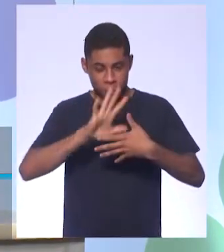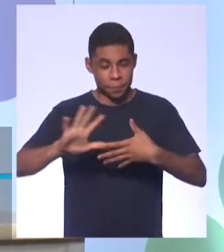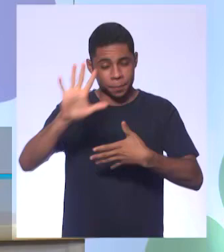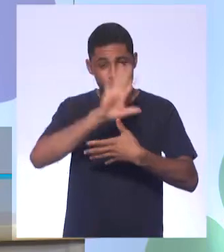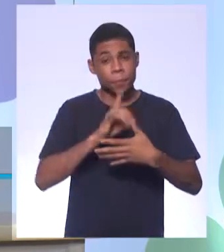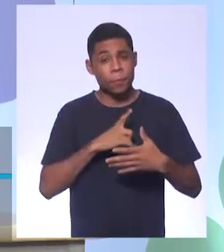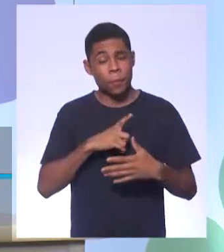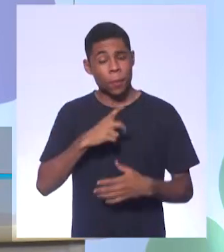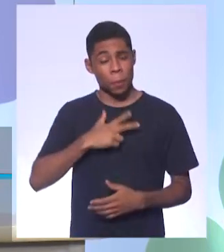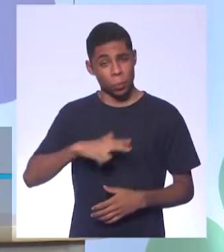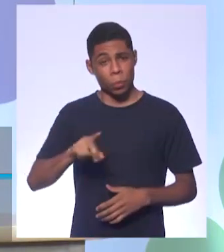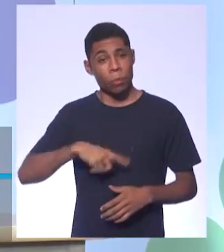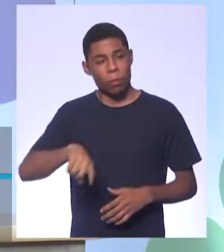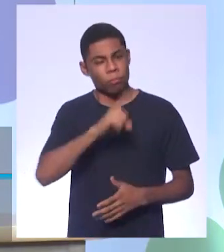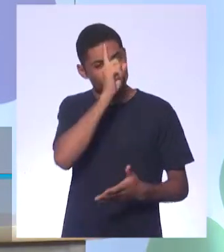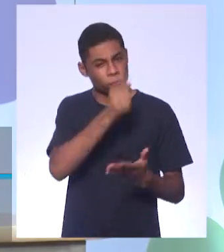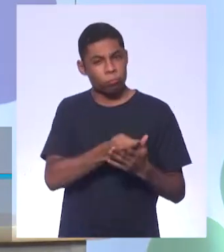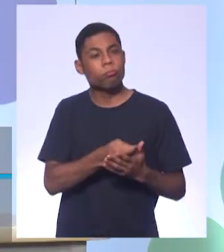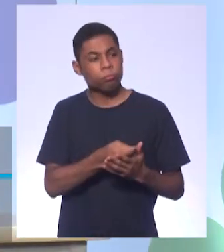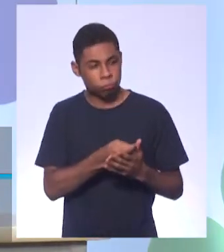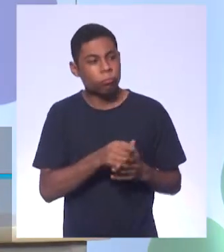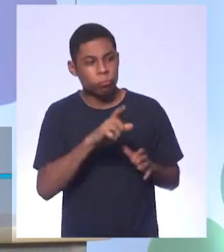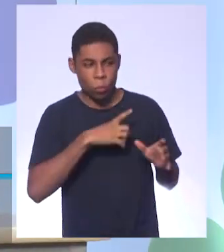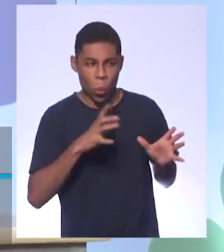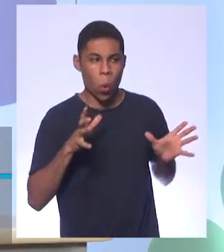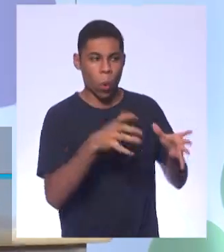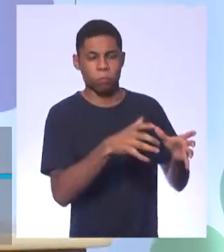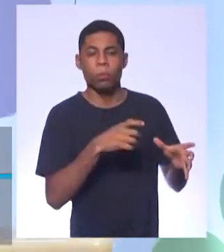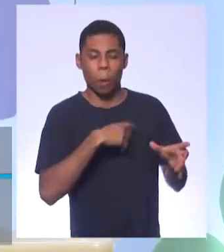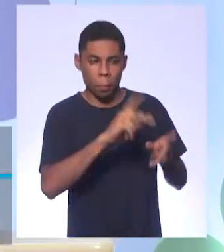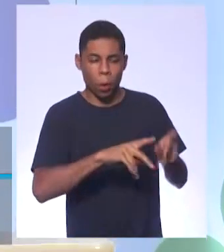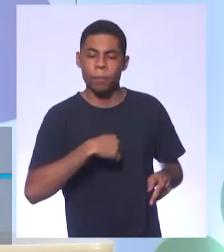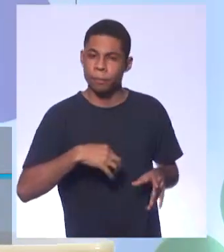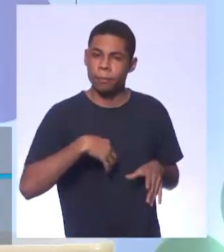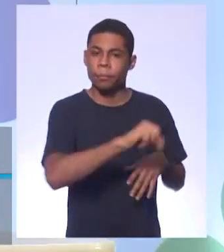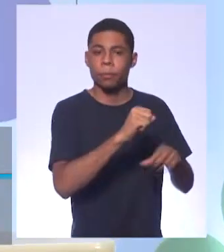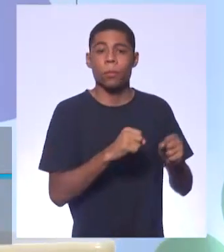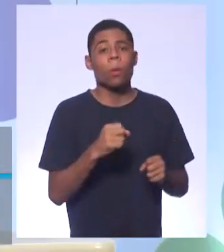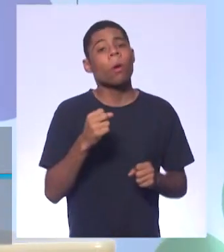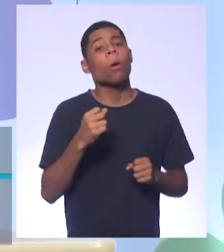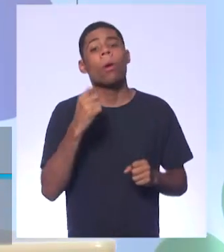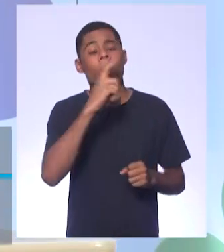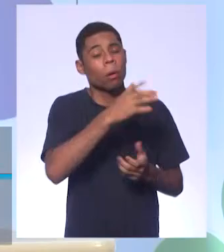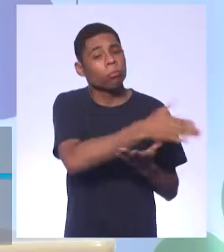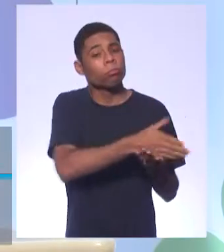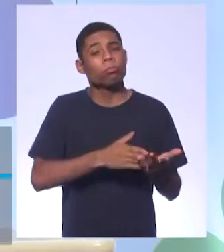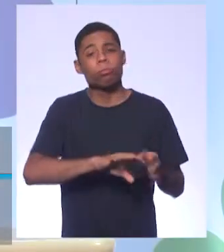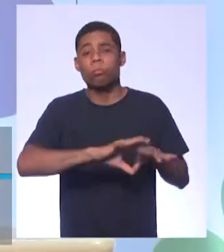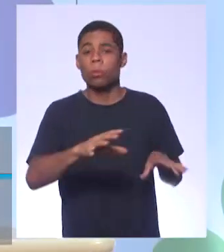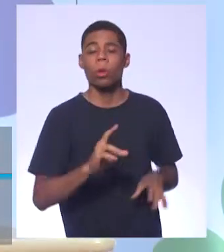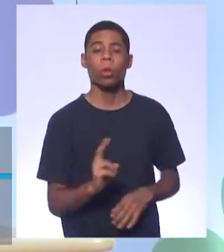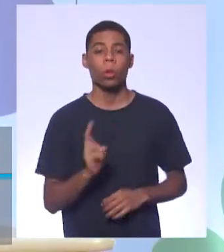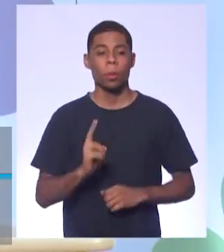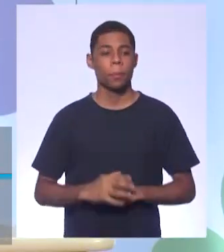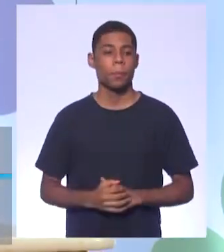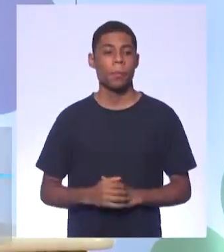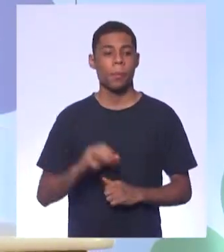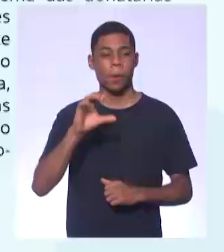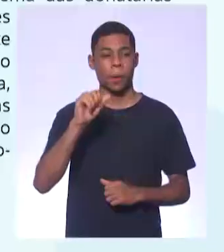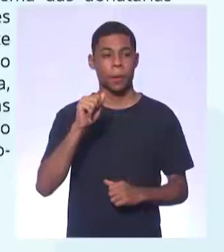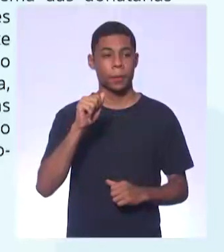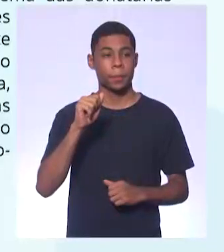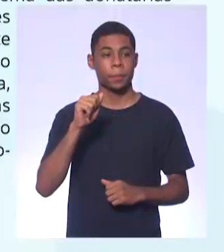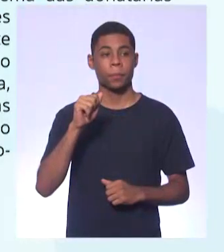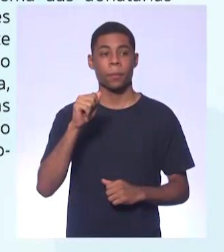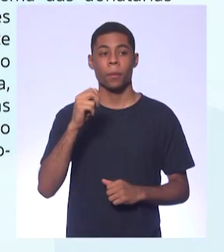portugueses resolveram ocupá-lo, povoá-lo, ele foi feita uma divisão ali que ficou conhecida como capitanias hereditárias. Dá uma